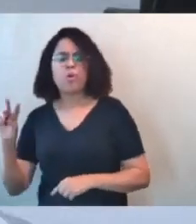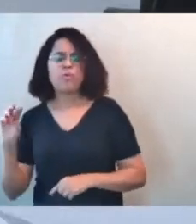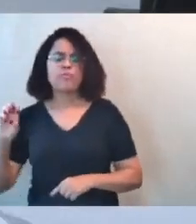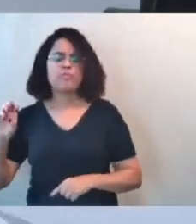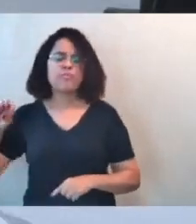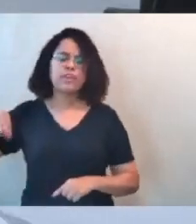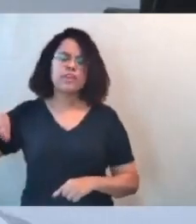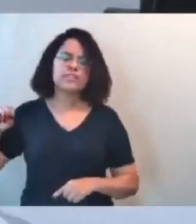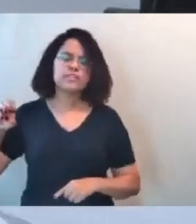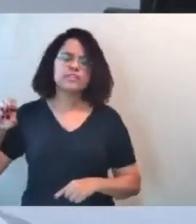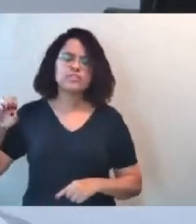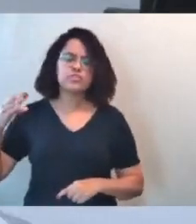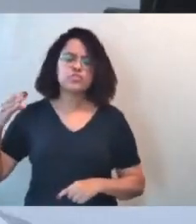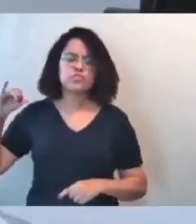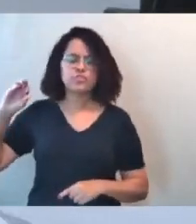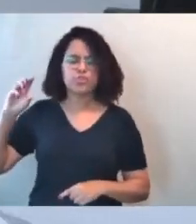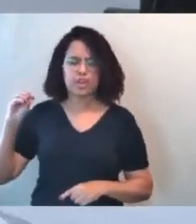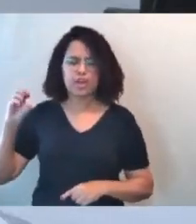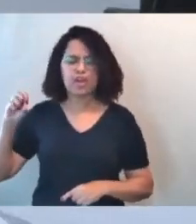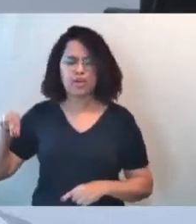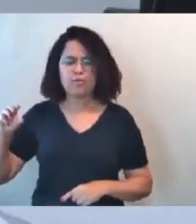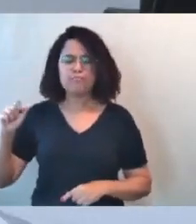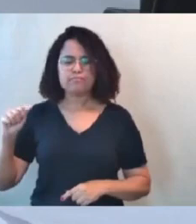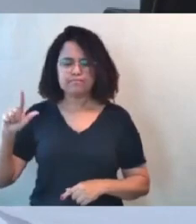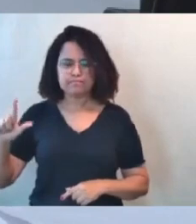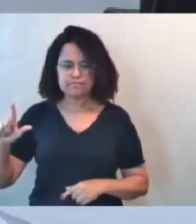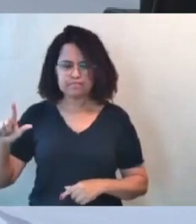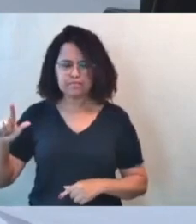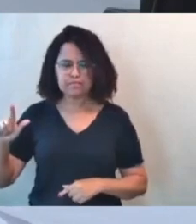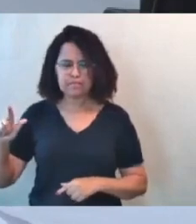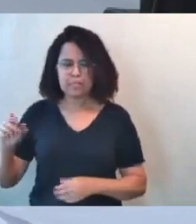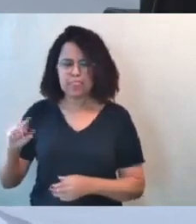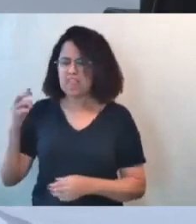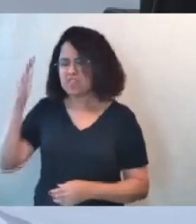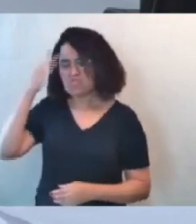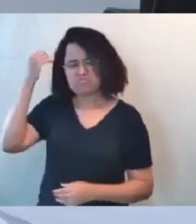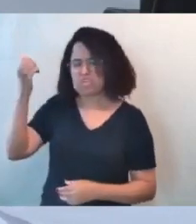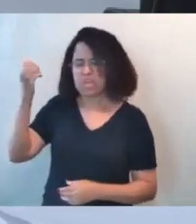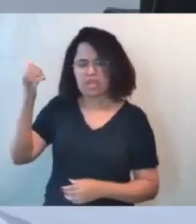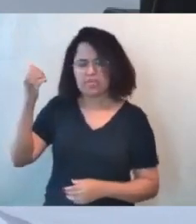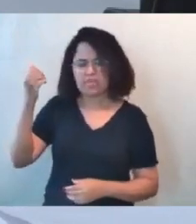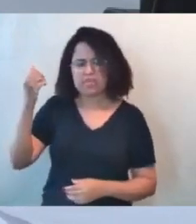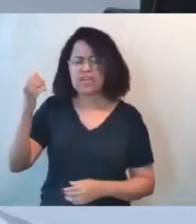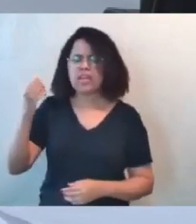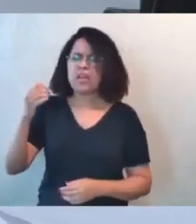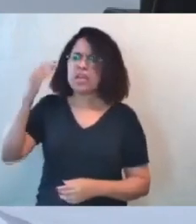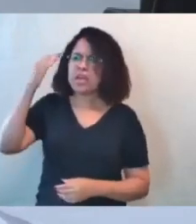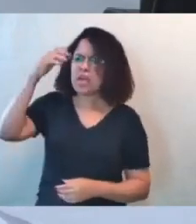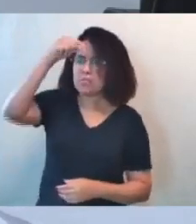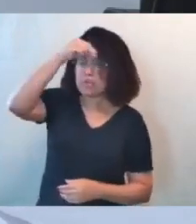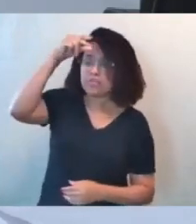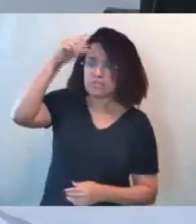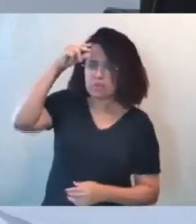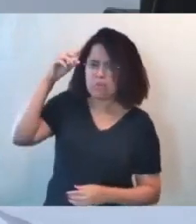prefeitura sabe quanto que enviou de dinheiro para o convencional e quanto que enviou de dinheiro para o suplementar?